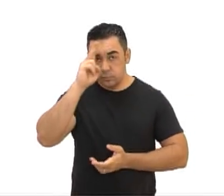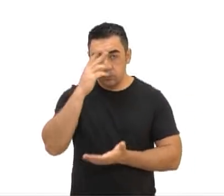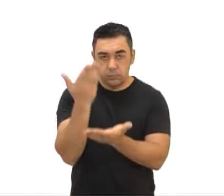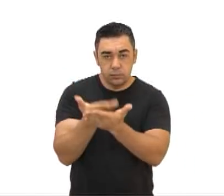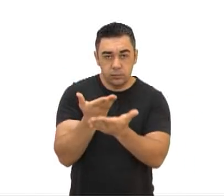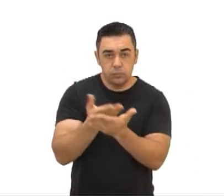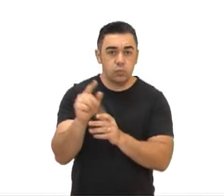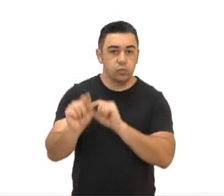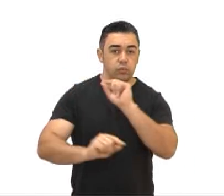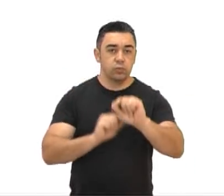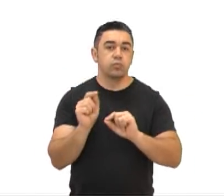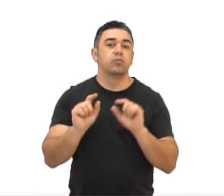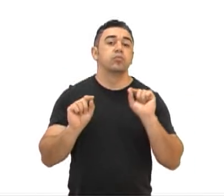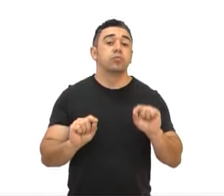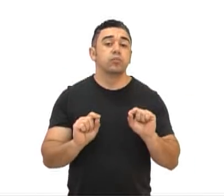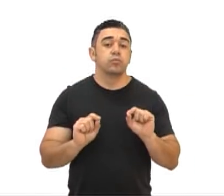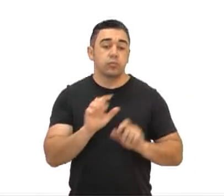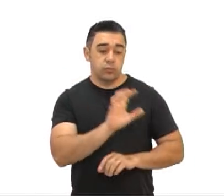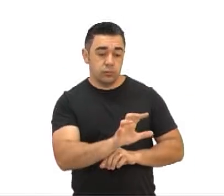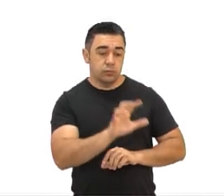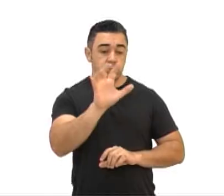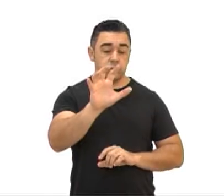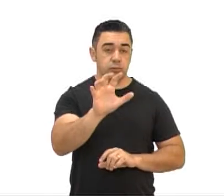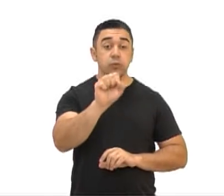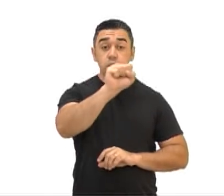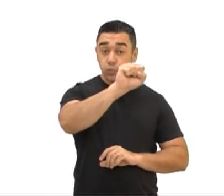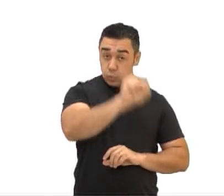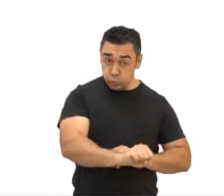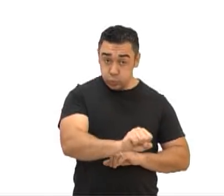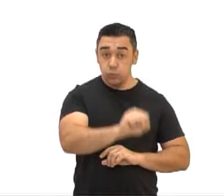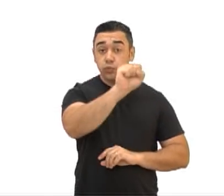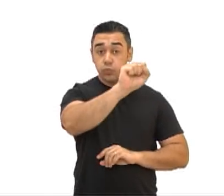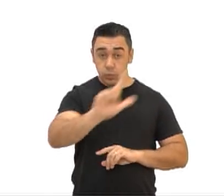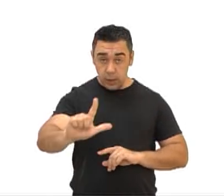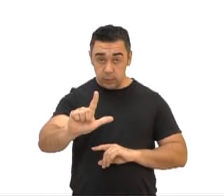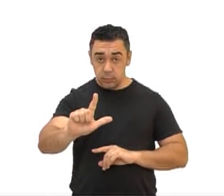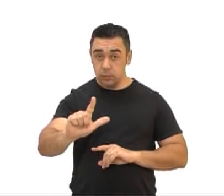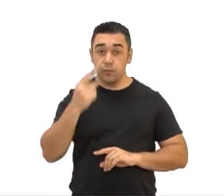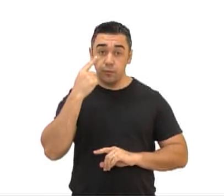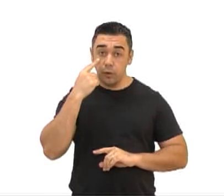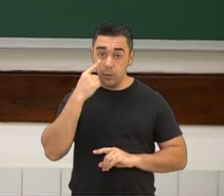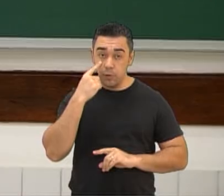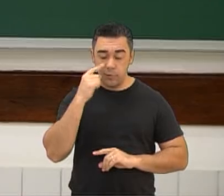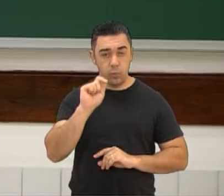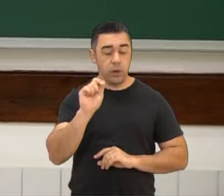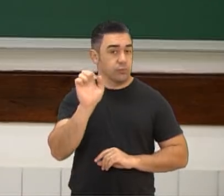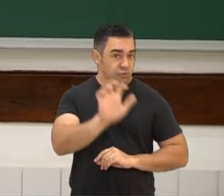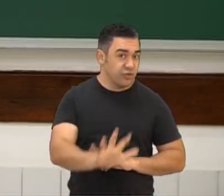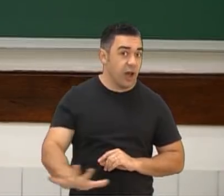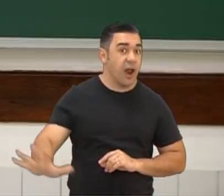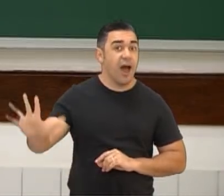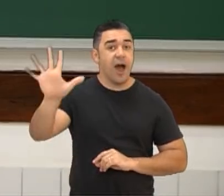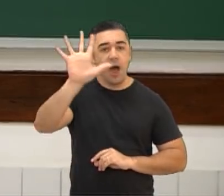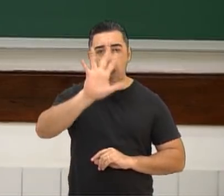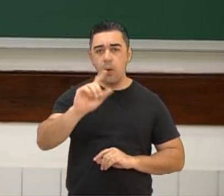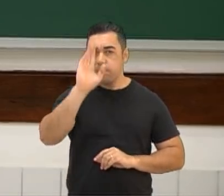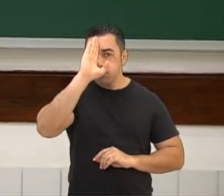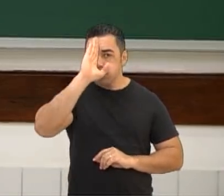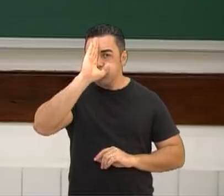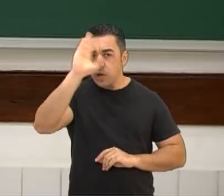estudos sobre quais regiões? Sul e Sudeste. Então, vamos rever um pouquinho, em linhas gerais, as principais